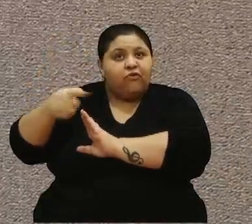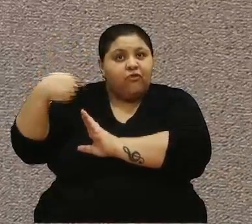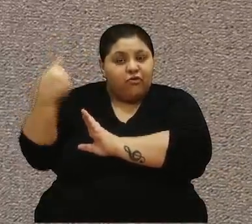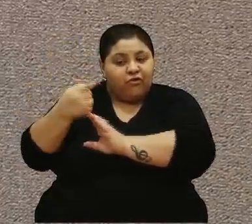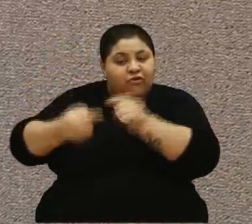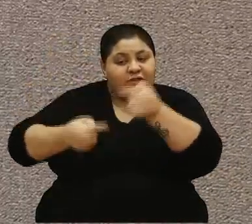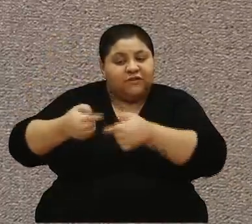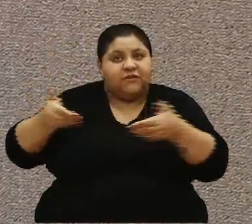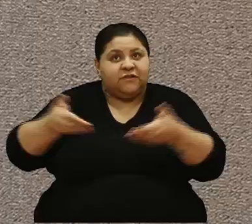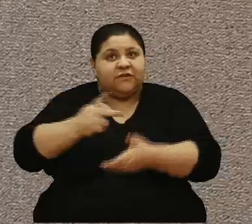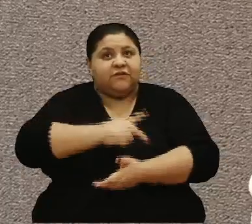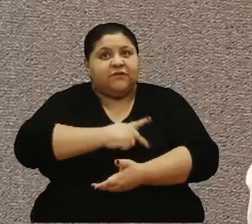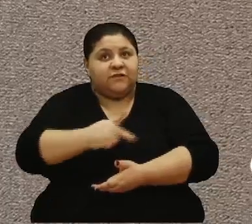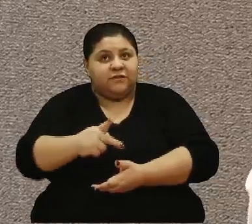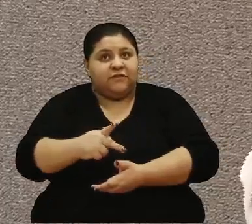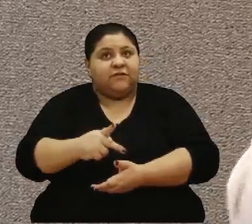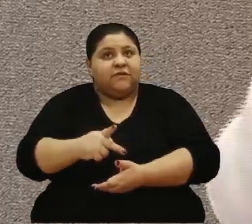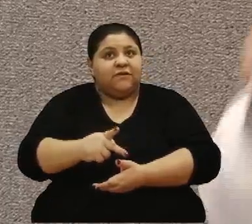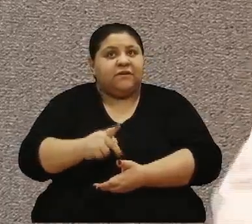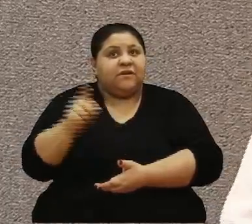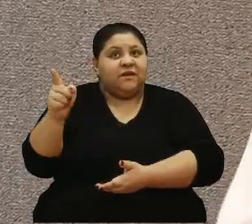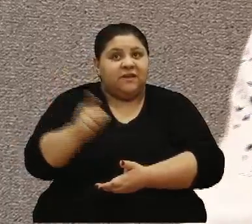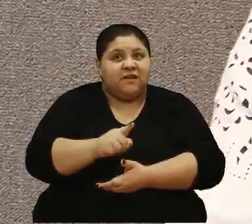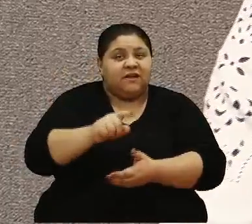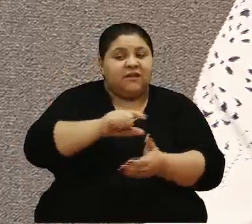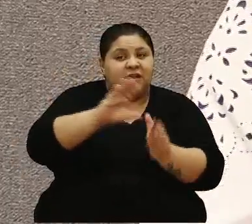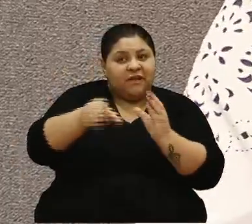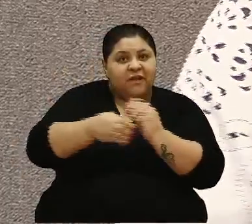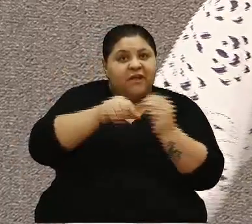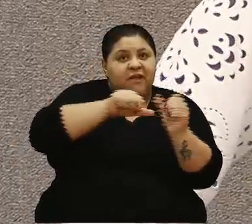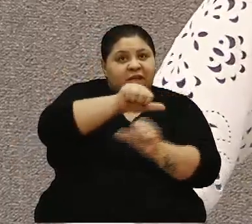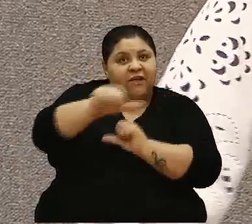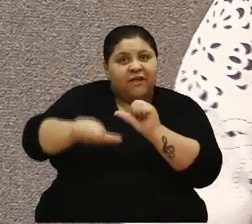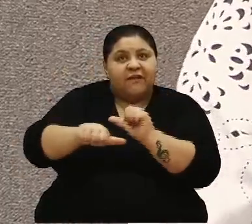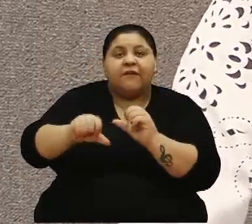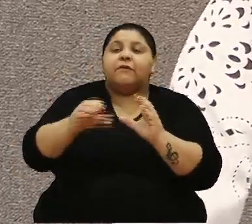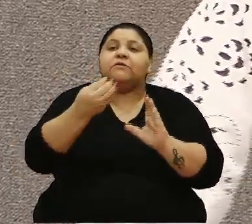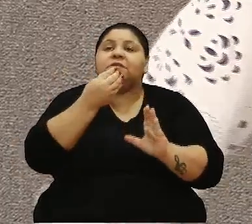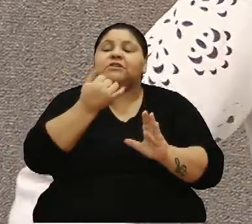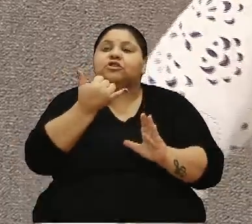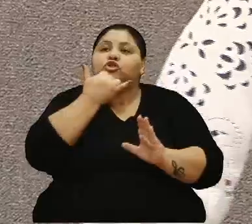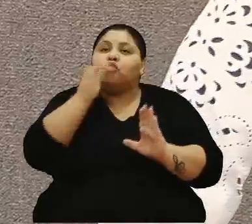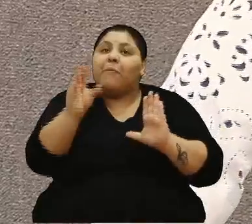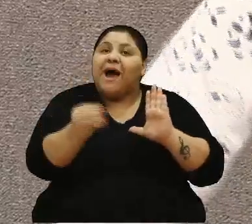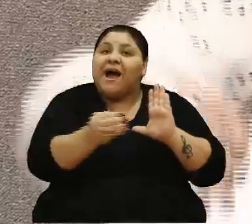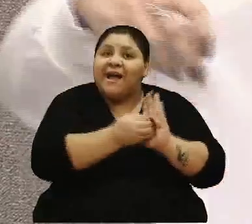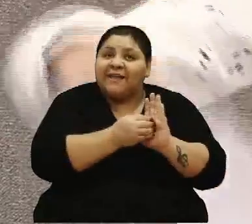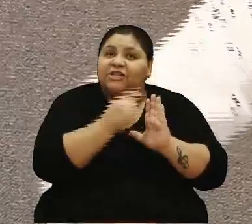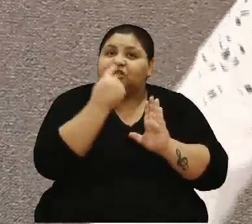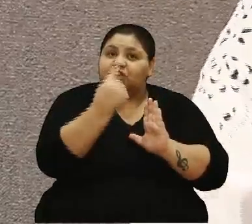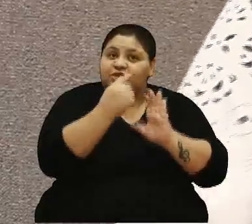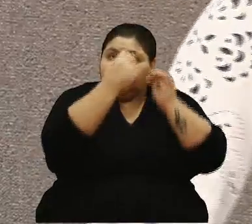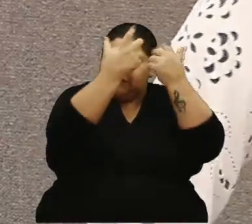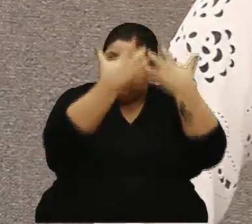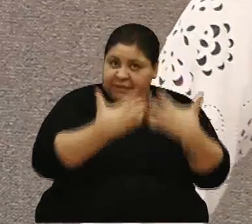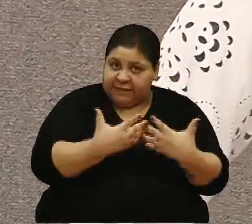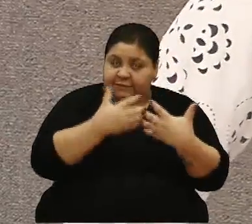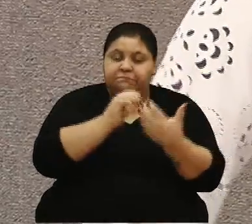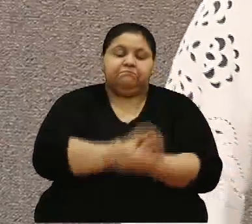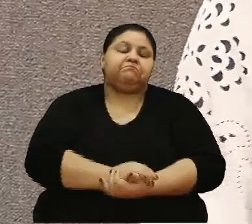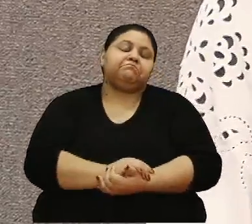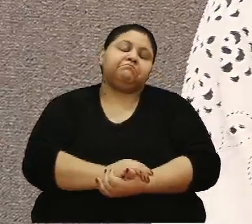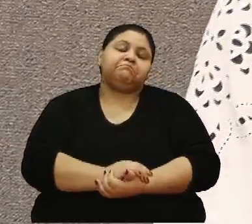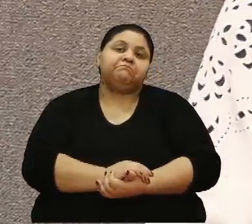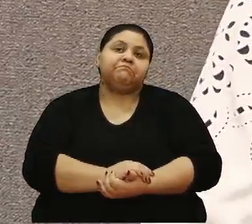discussão agora, presidente, salvo engano, é da emenda modificativa, da emenda aditiva, perdão, 1, que diz